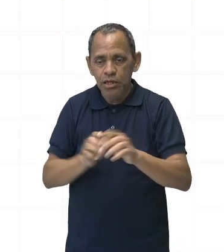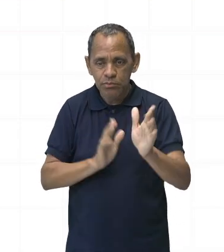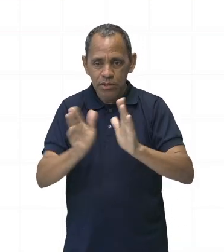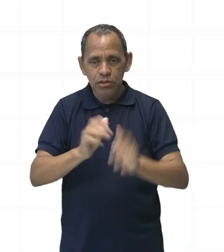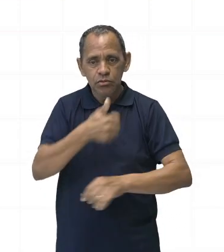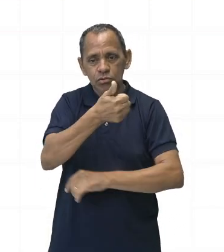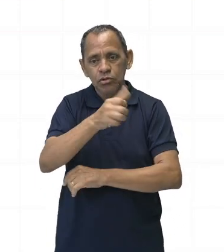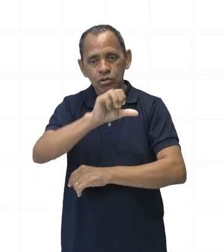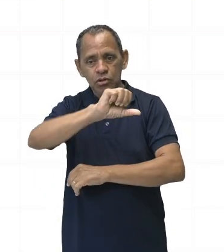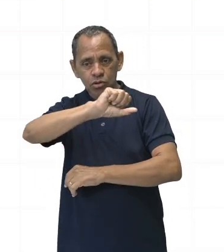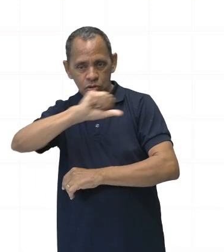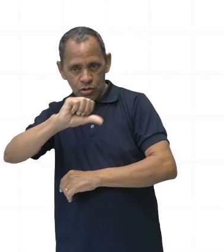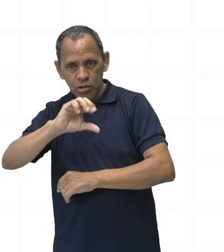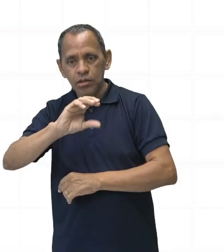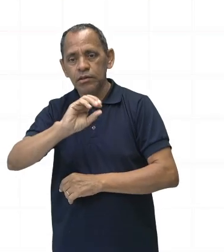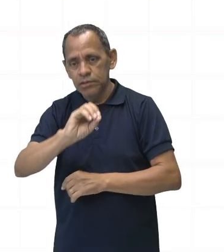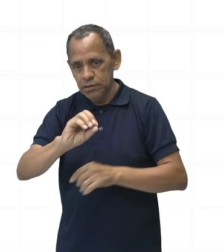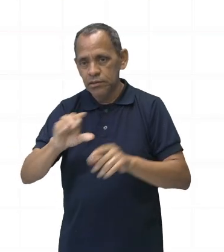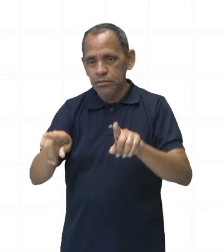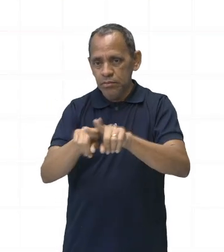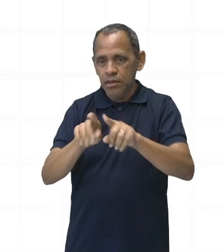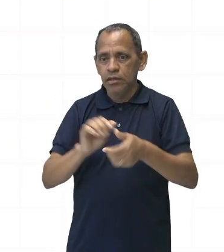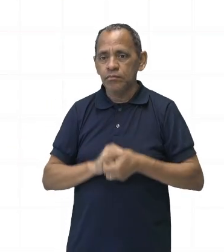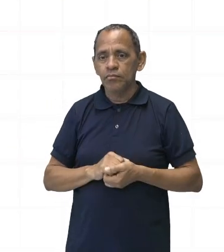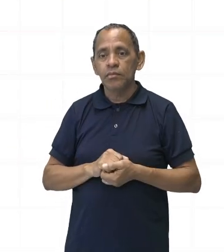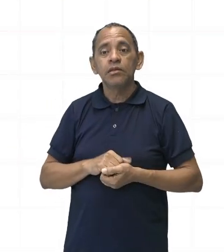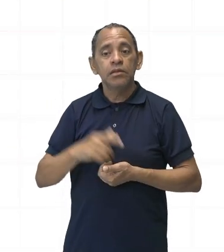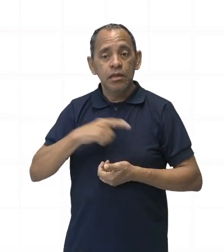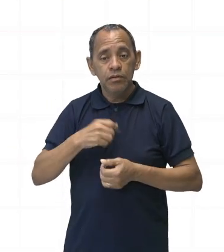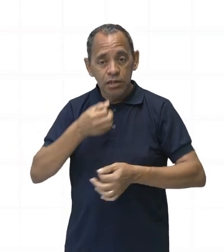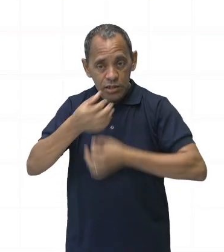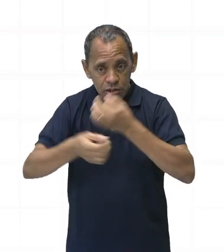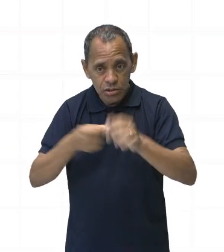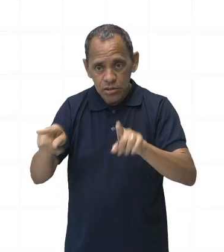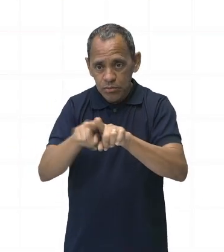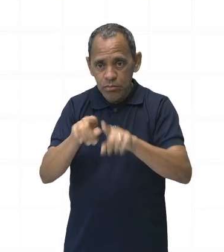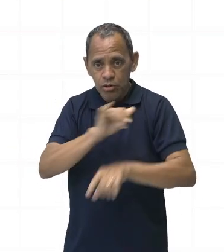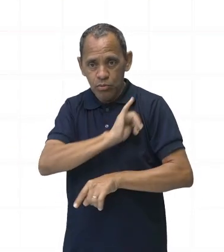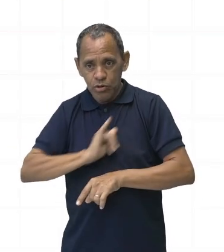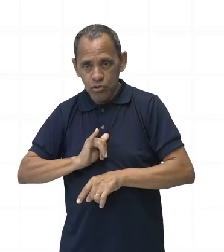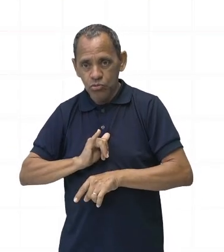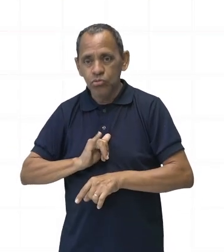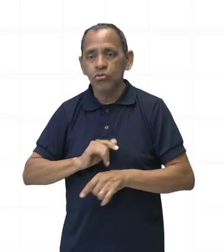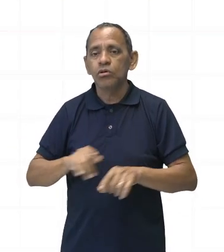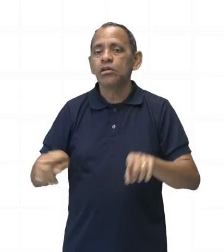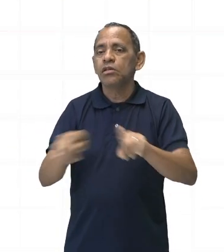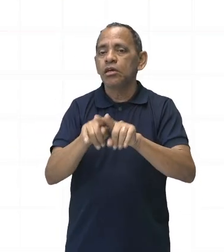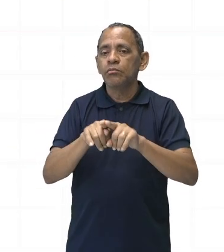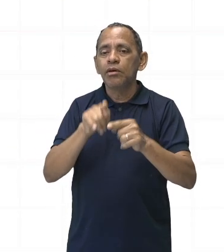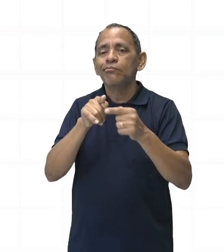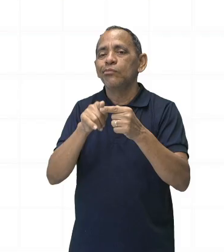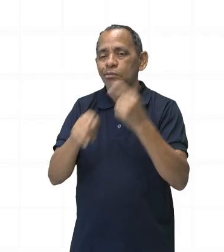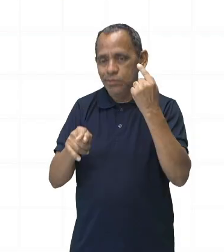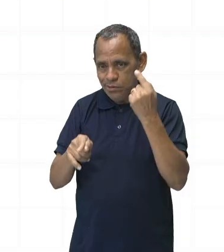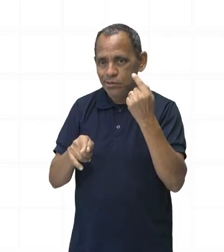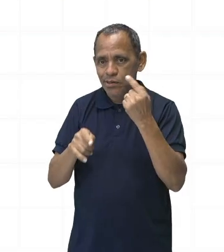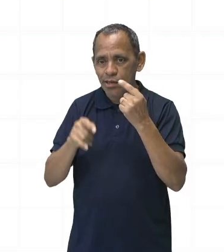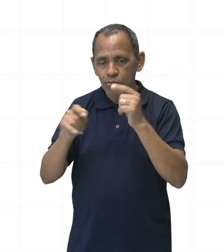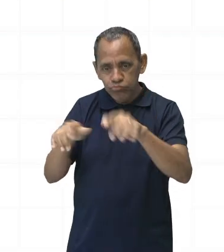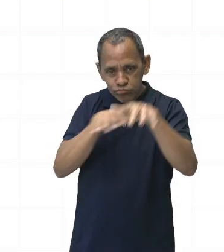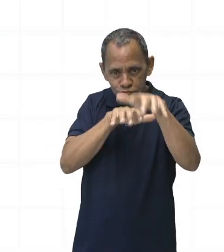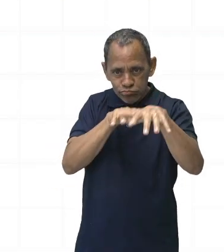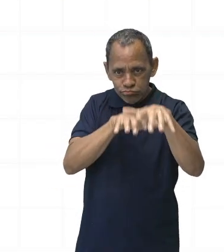1880. Haverá também o crescimento de críticas ao imperador, haverá também a proibição de